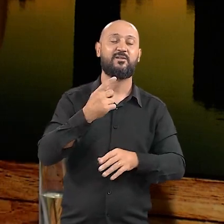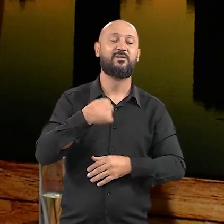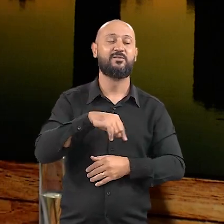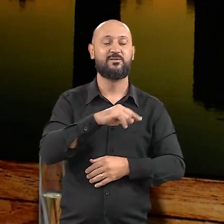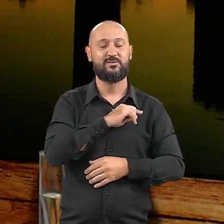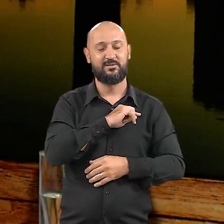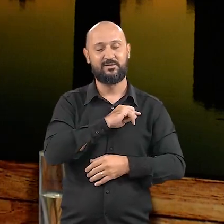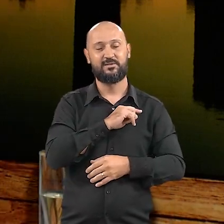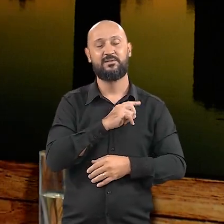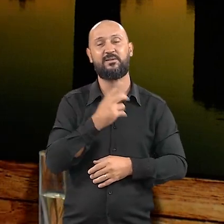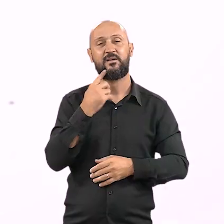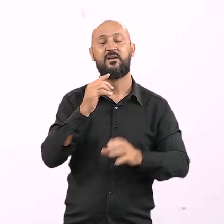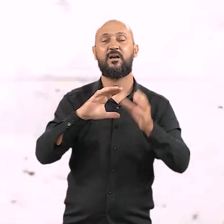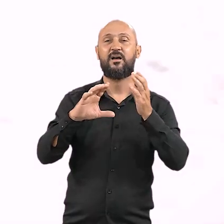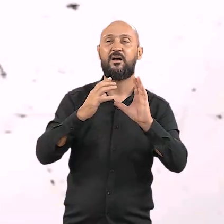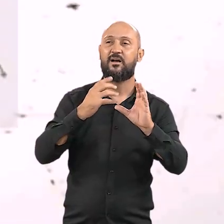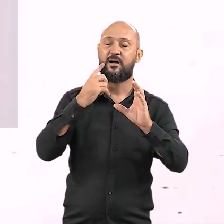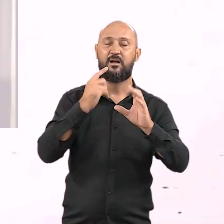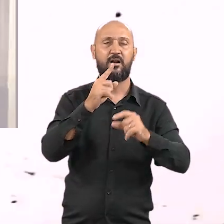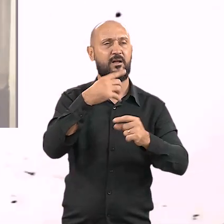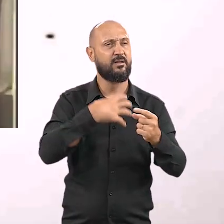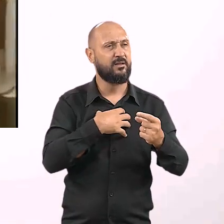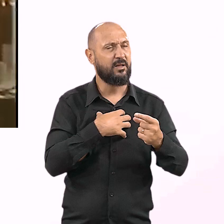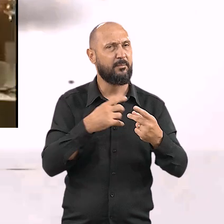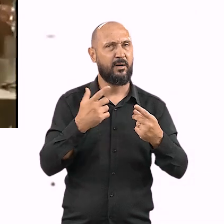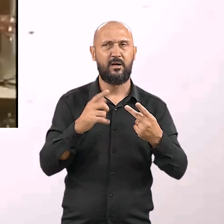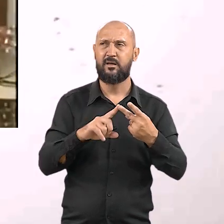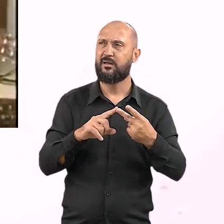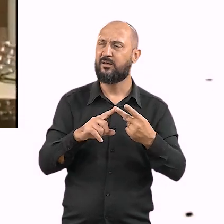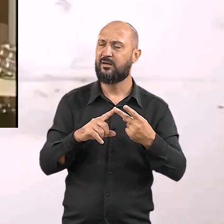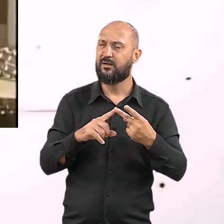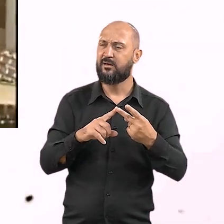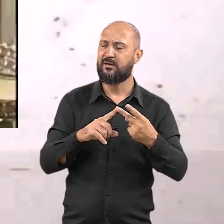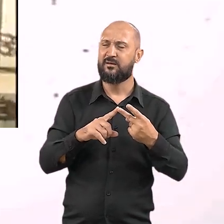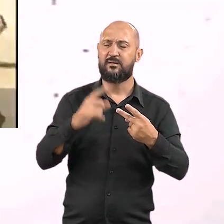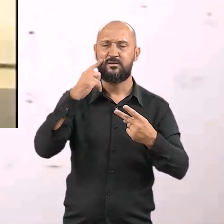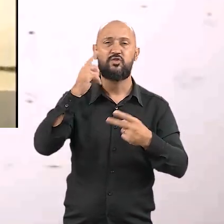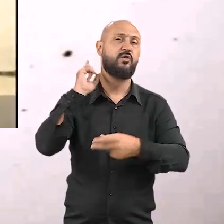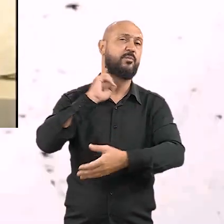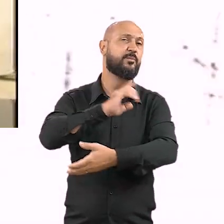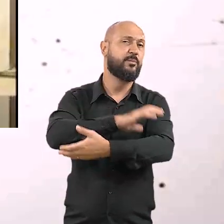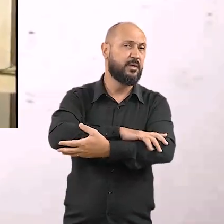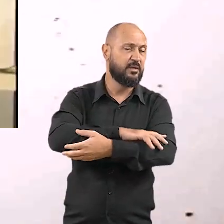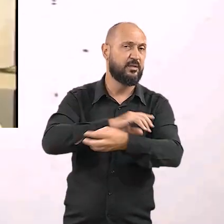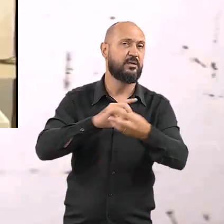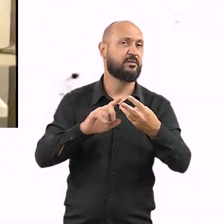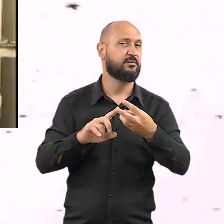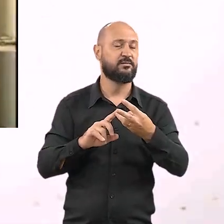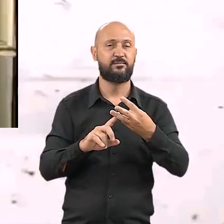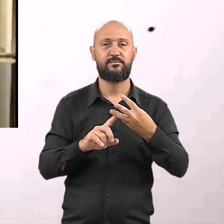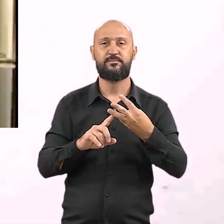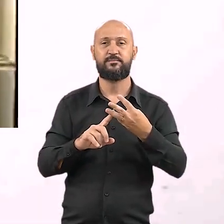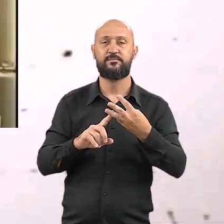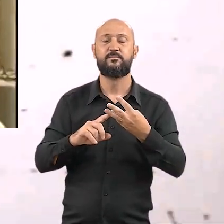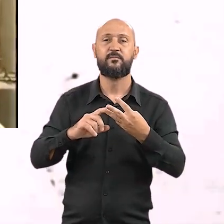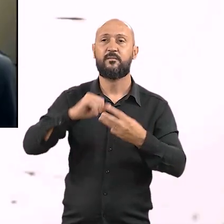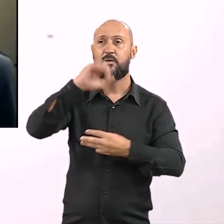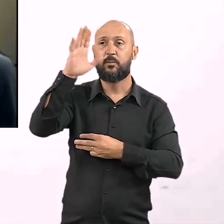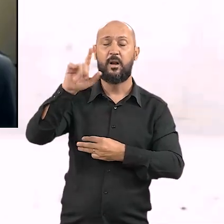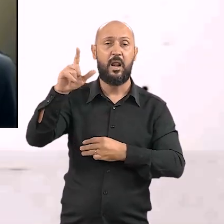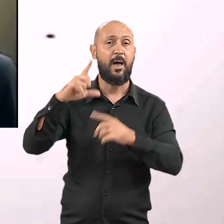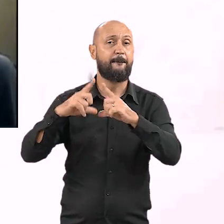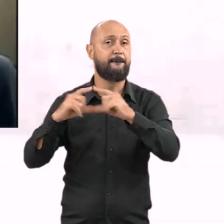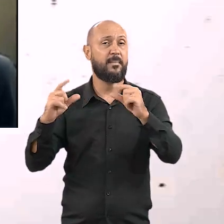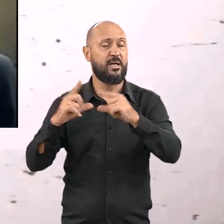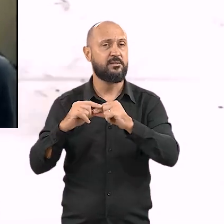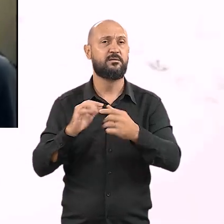Música é Assim. A gente exibiu na TV da Bahia, TV da Rede Minas, na TV de Minas Gerais, na TV Nacional de